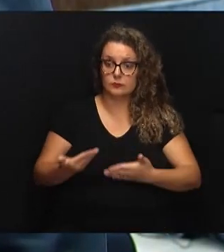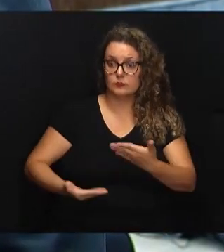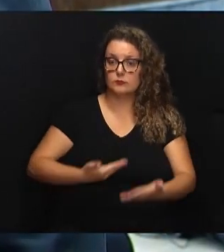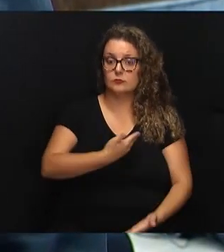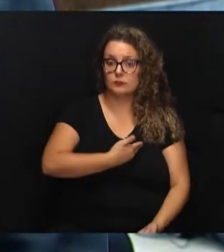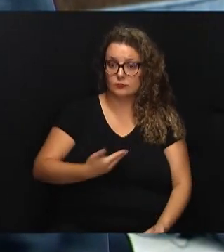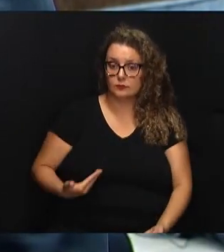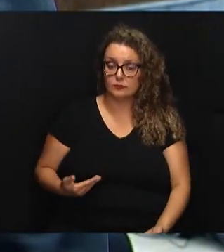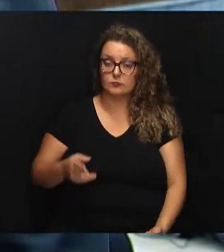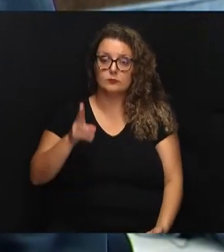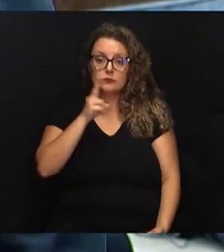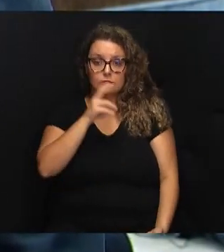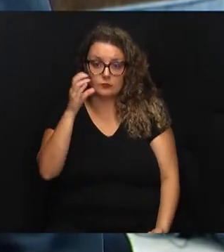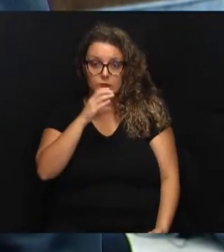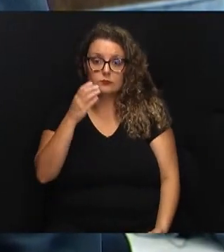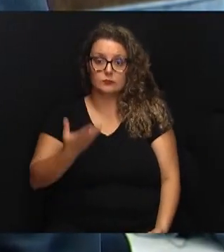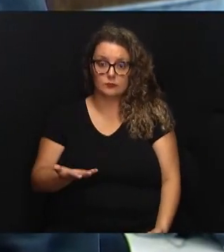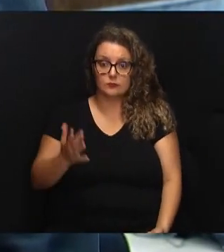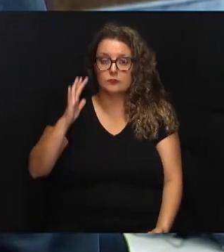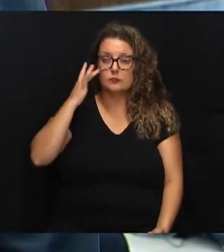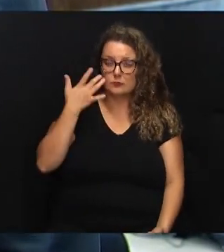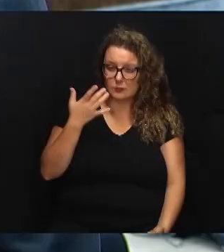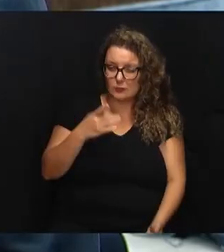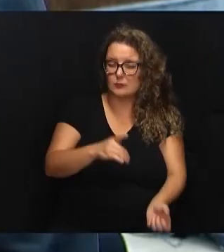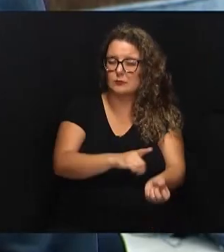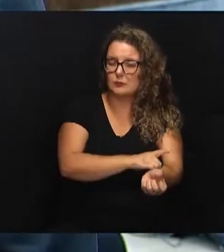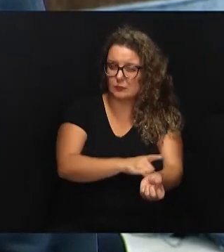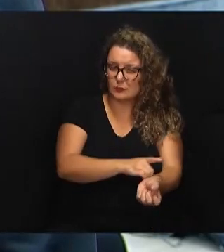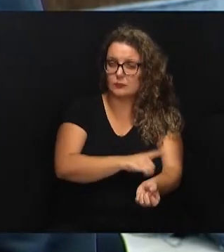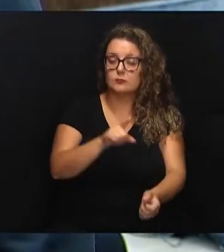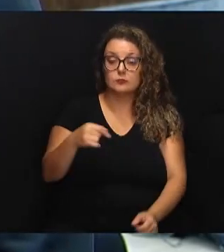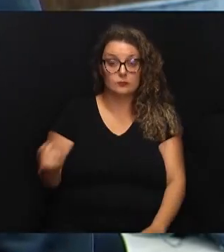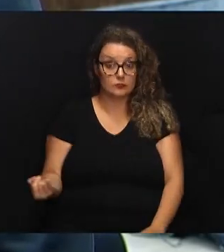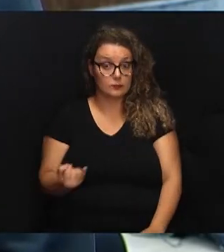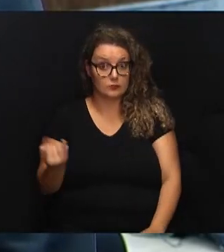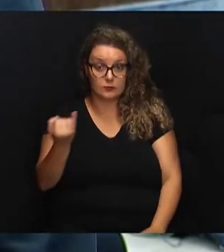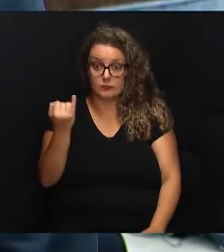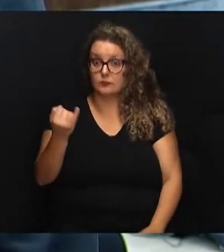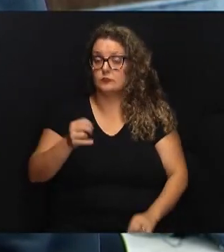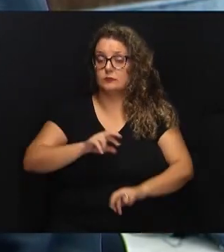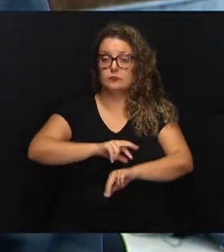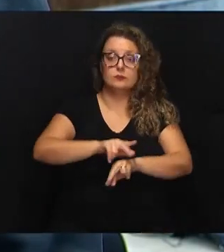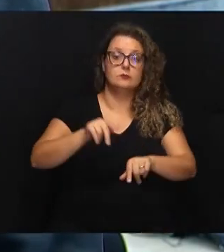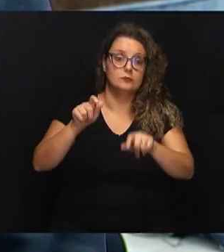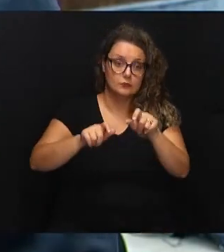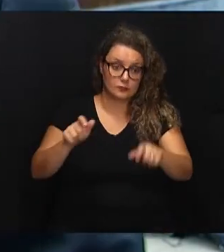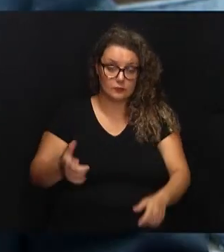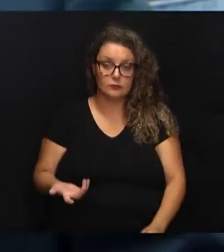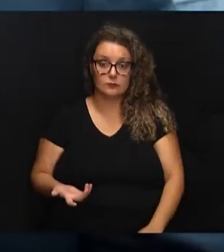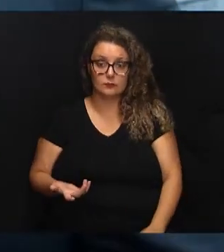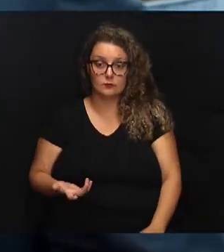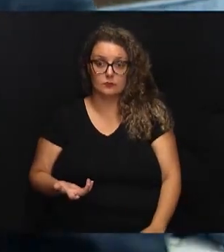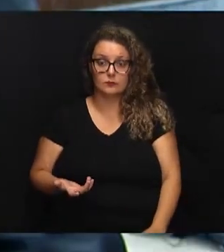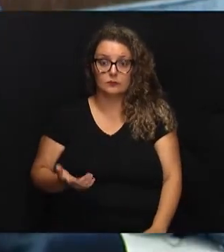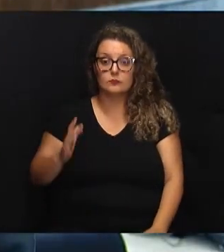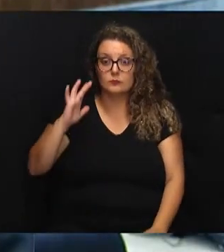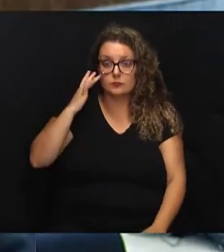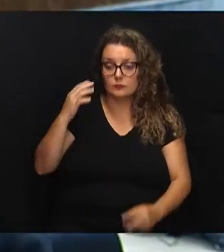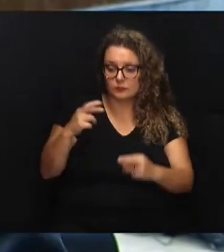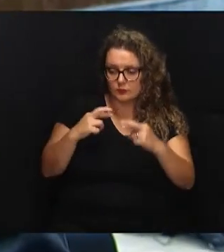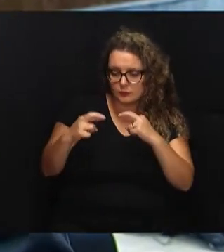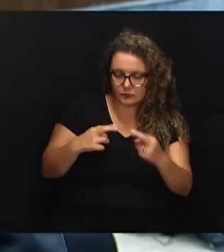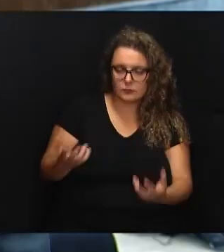e emergência. Eu acho que a diabetes é uma doença muito importante, que acomete muitas pessoas, e eu acho que a verificação,